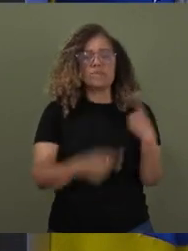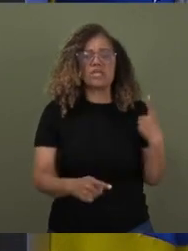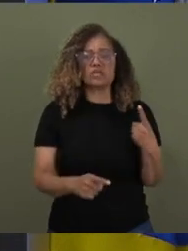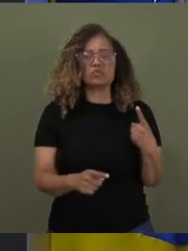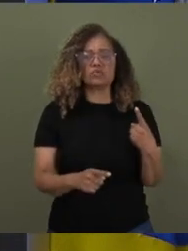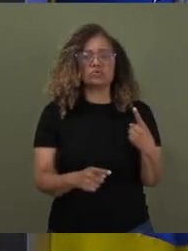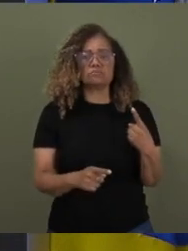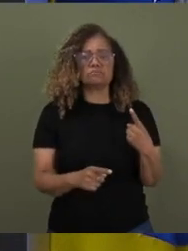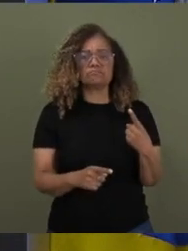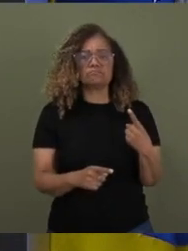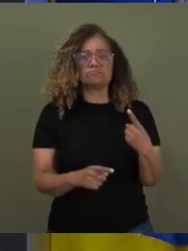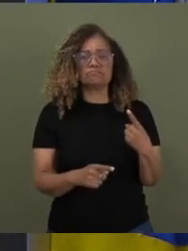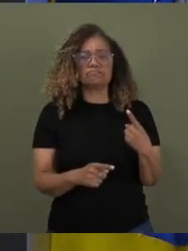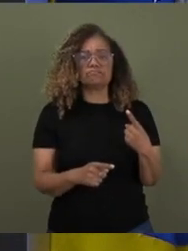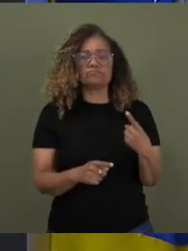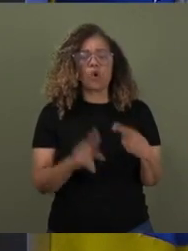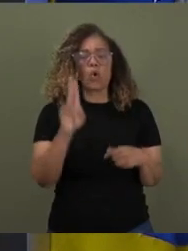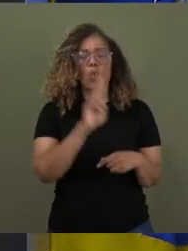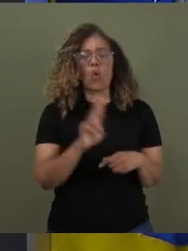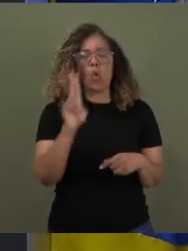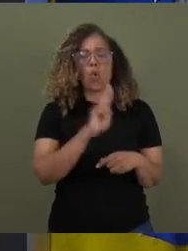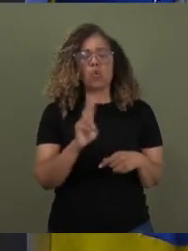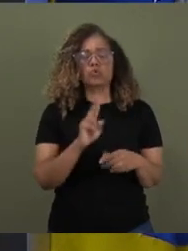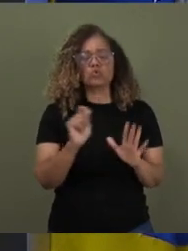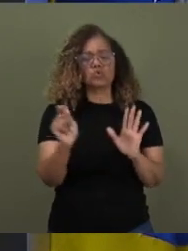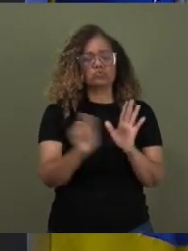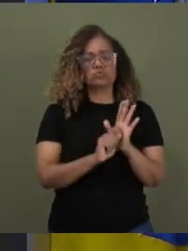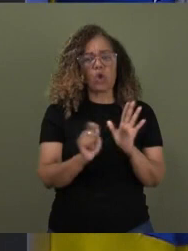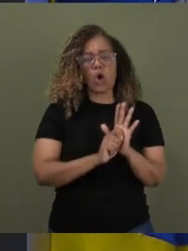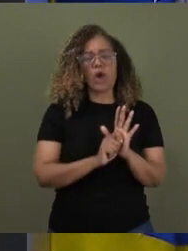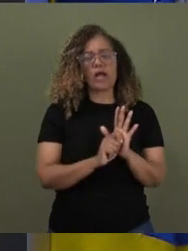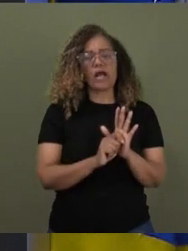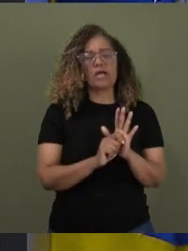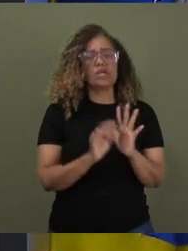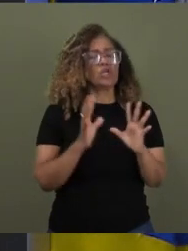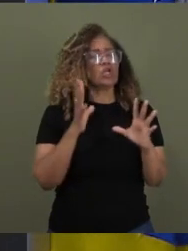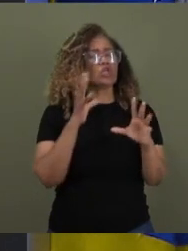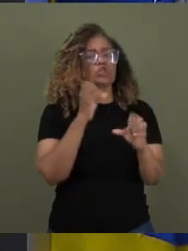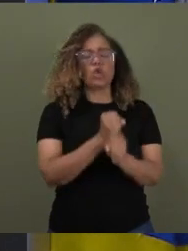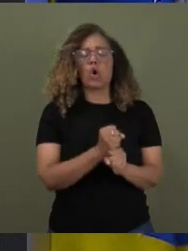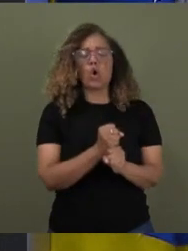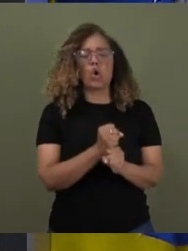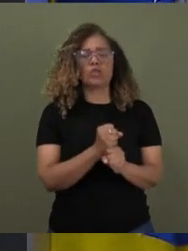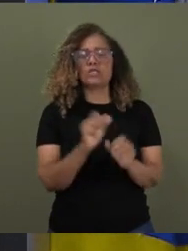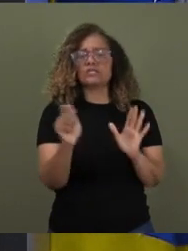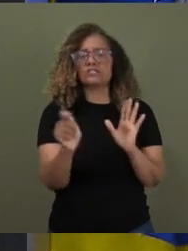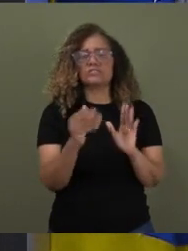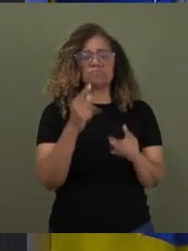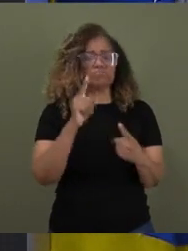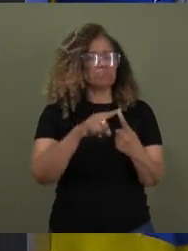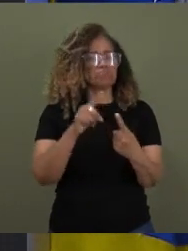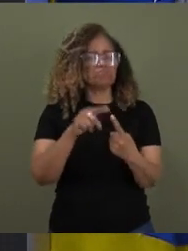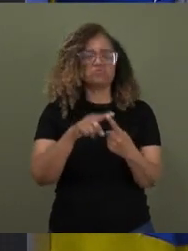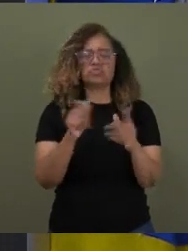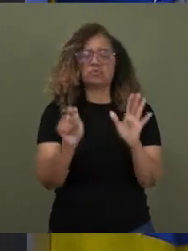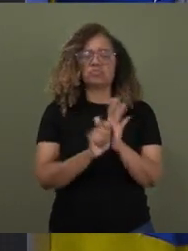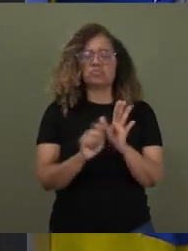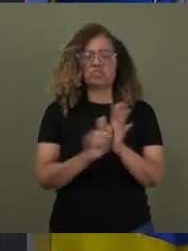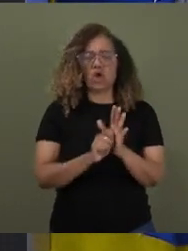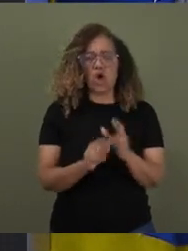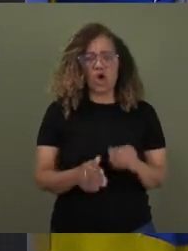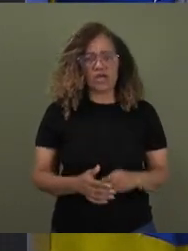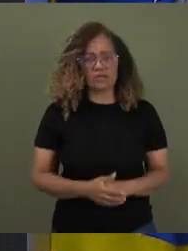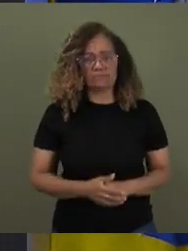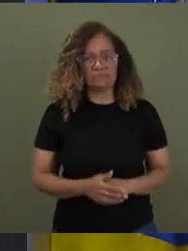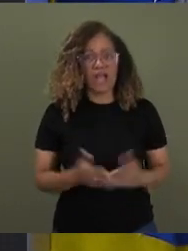da posse de maconha e todas as drogas no estado de Oregon. Esse, do meu modo de ver, foi o fim